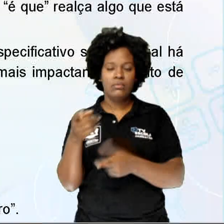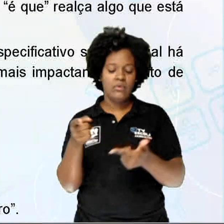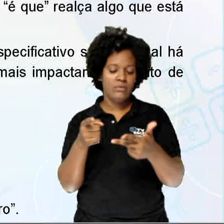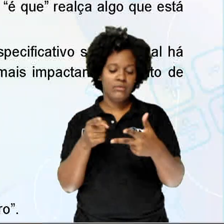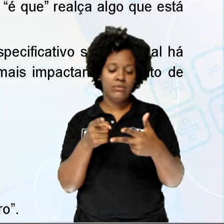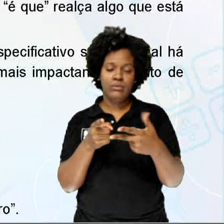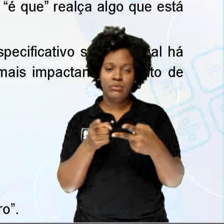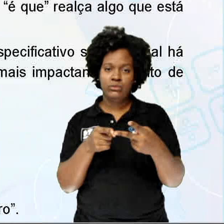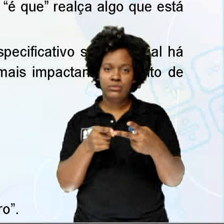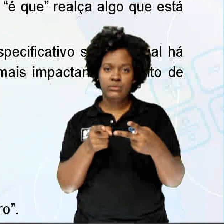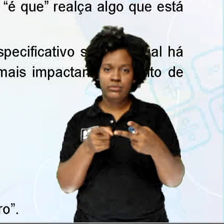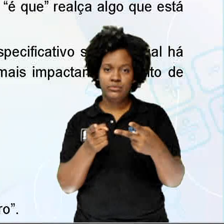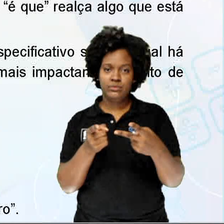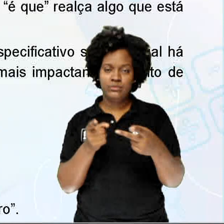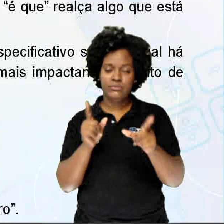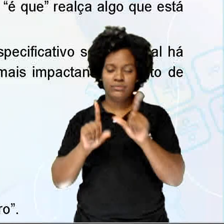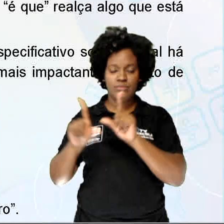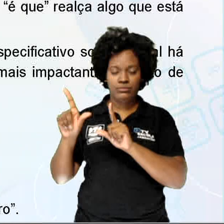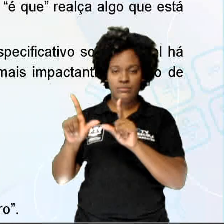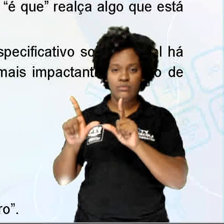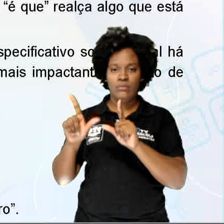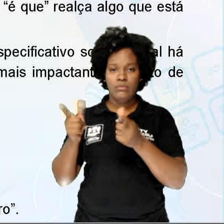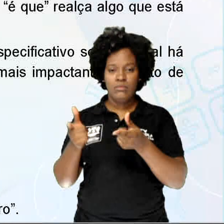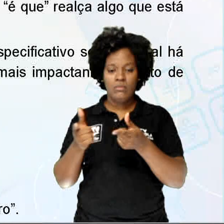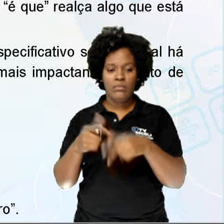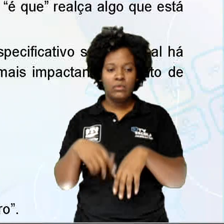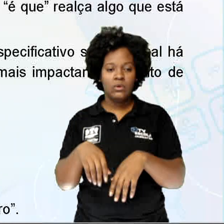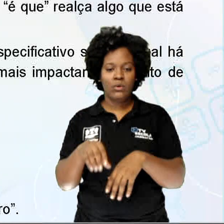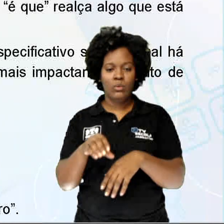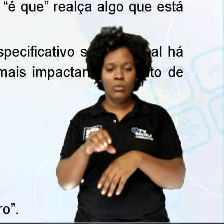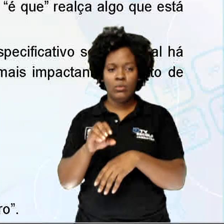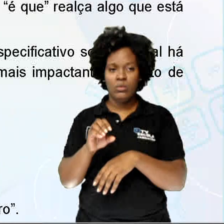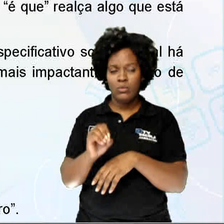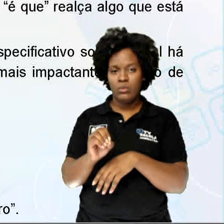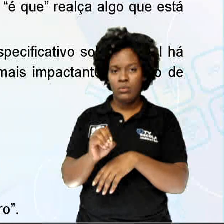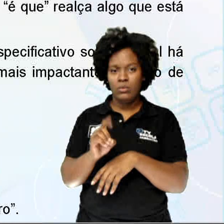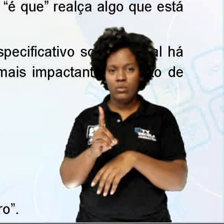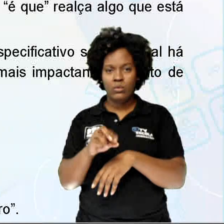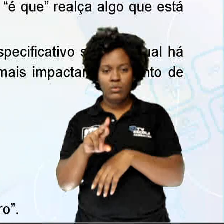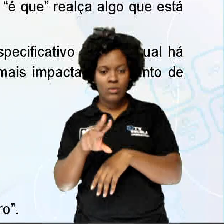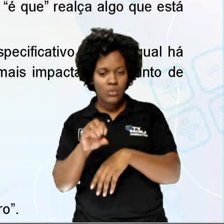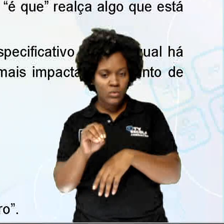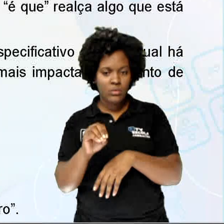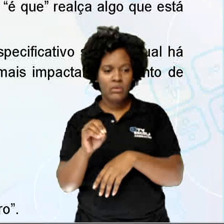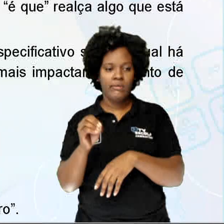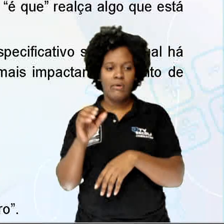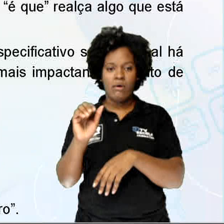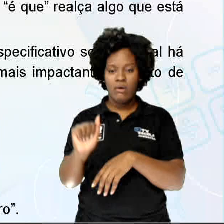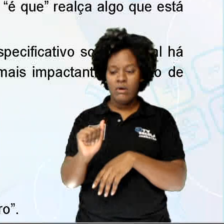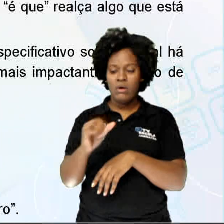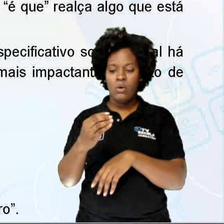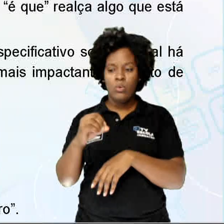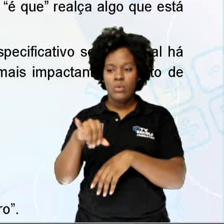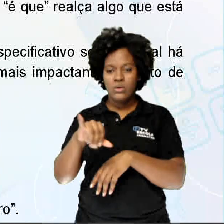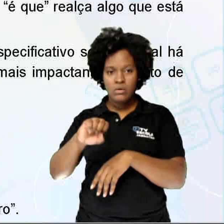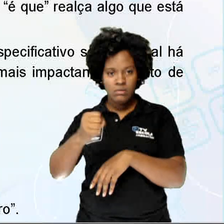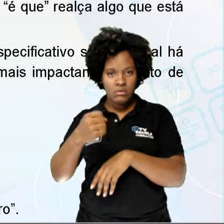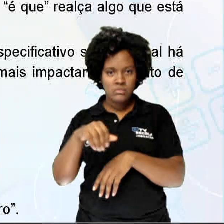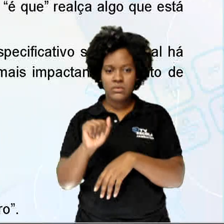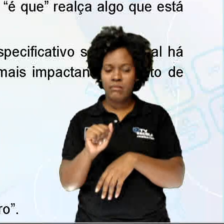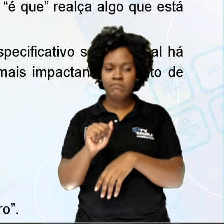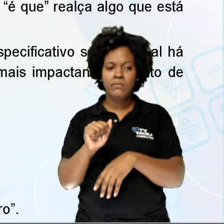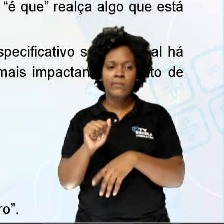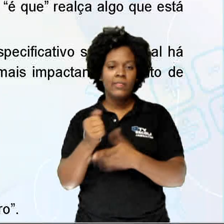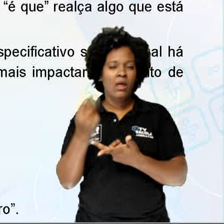na tela, acompanha aí. Os termos o duro e a coisa são comuns na linguagem